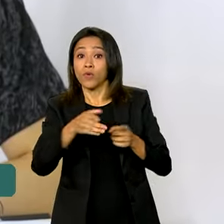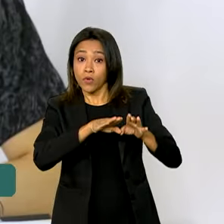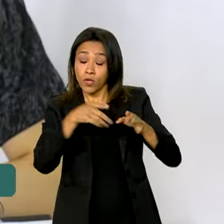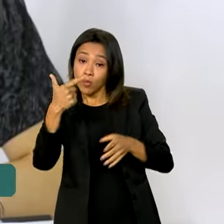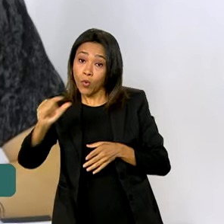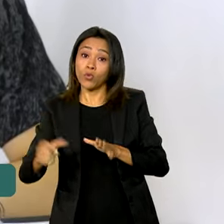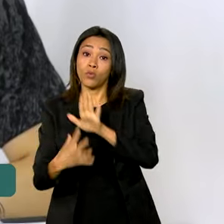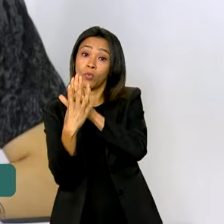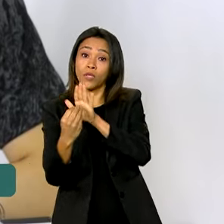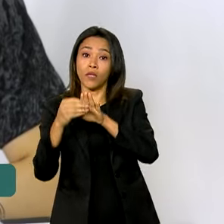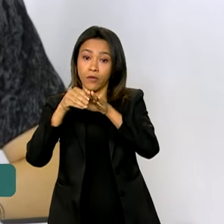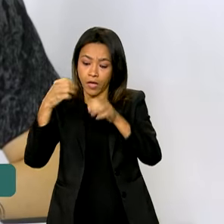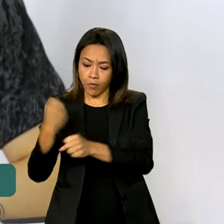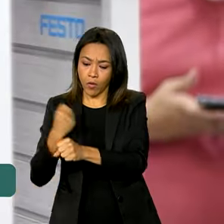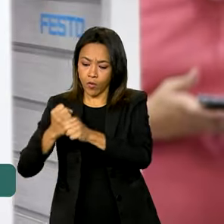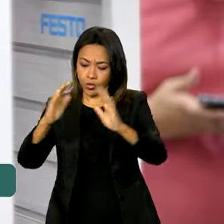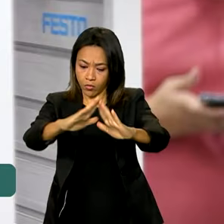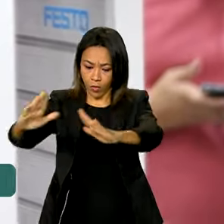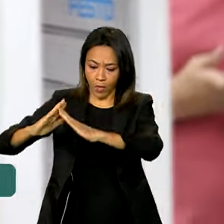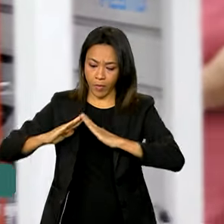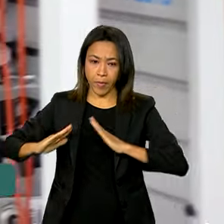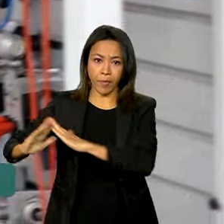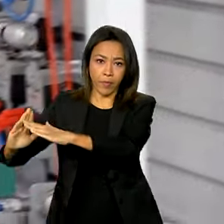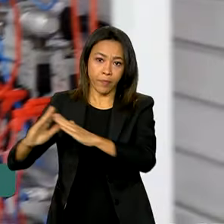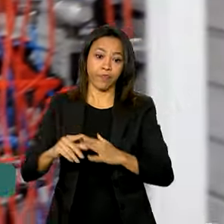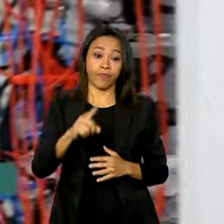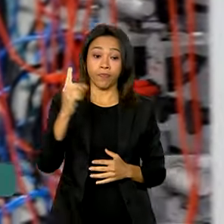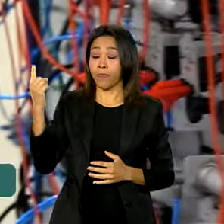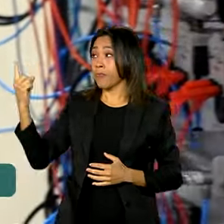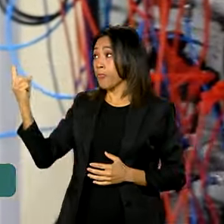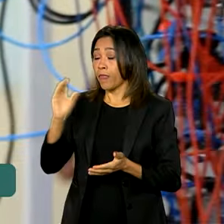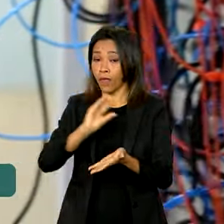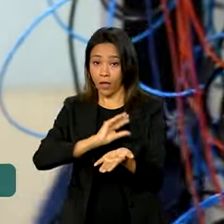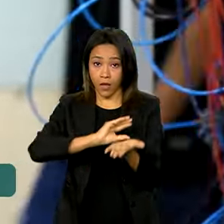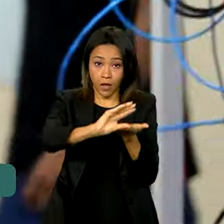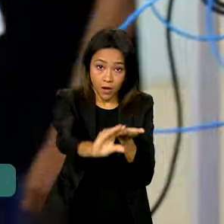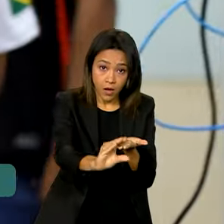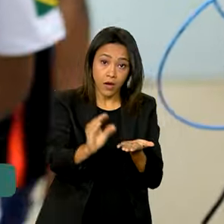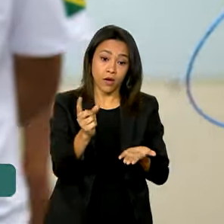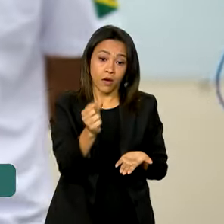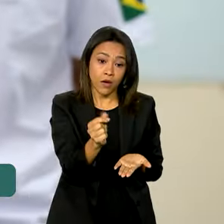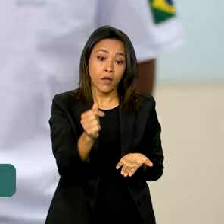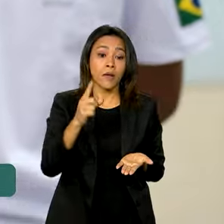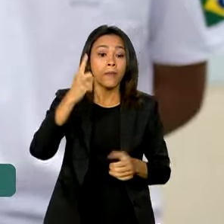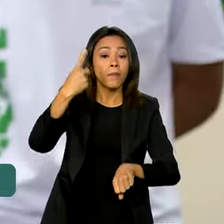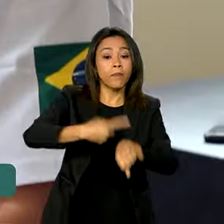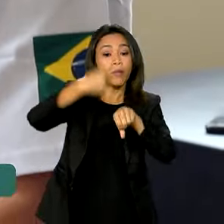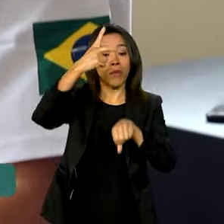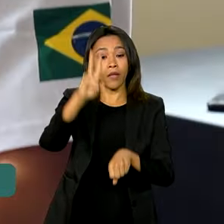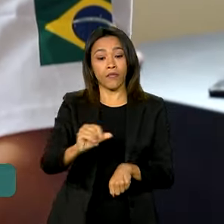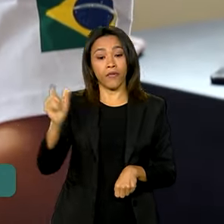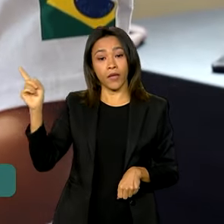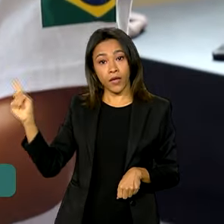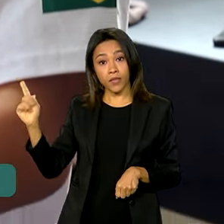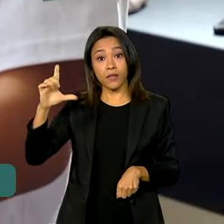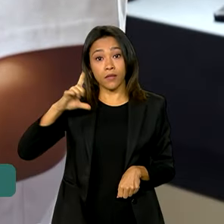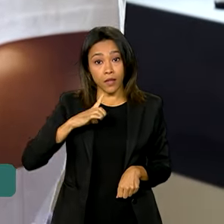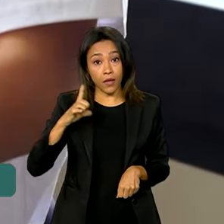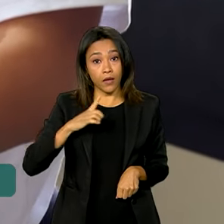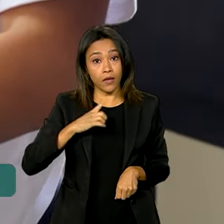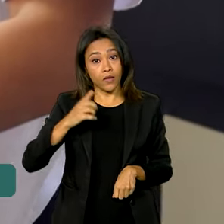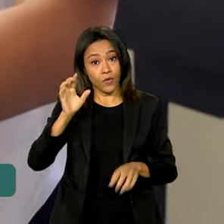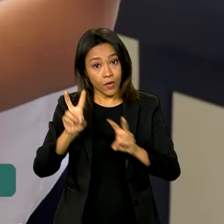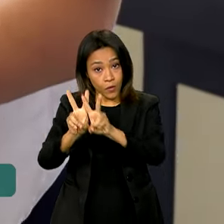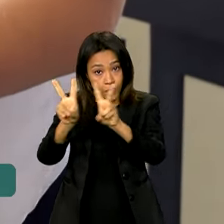A expansão será feita com recursos do novo plano de aceleração do crescimento, que pela primeira vez contempla o eixo